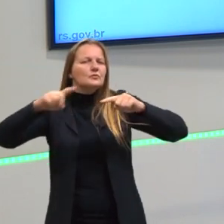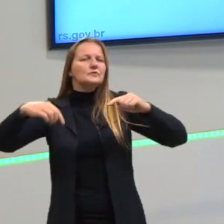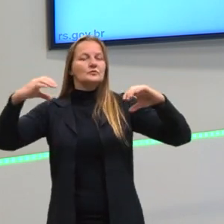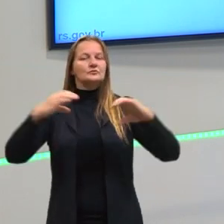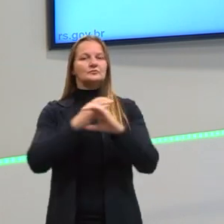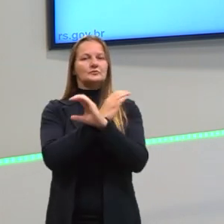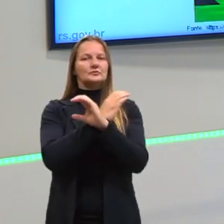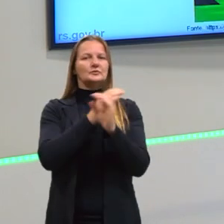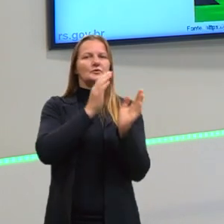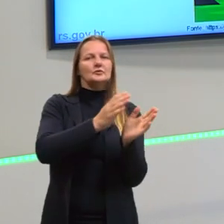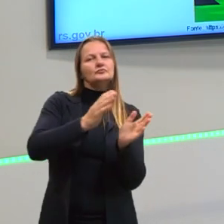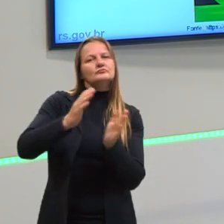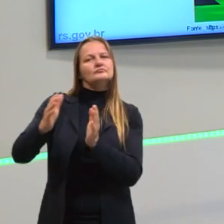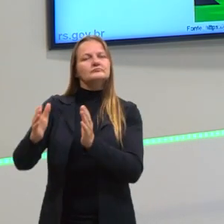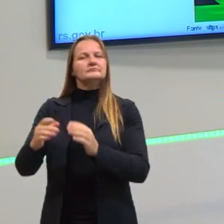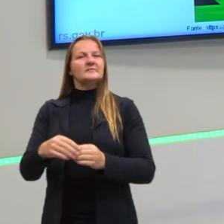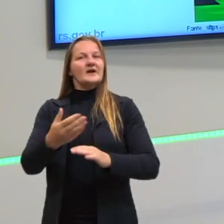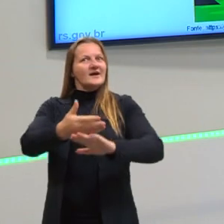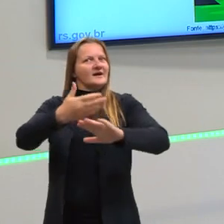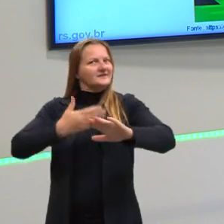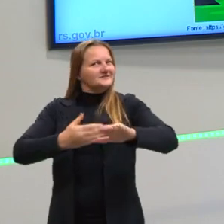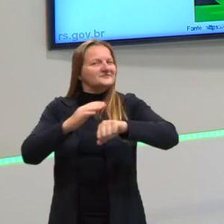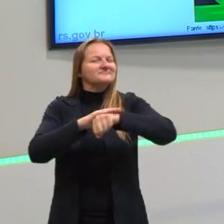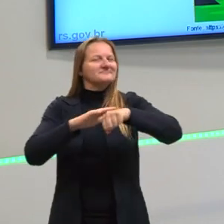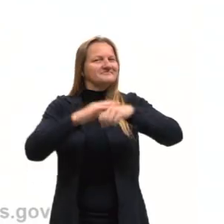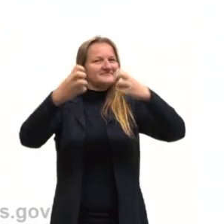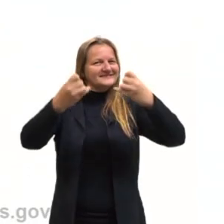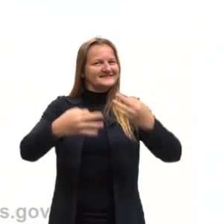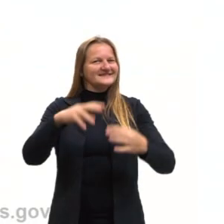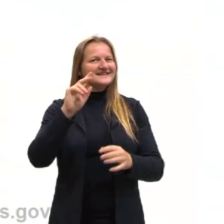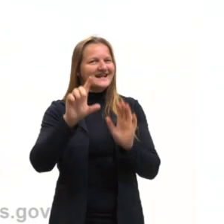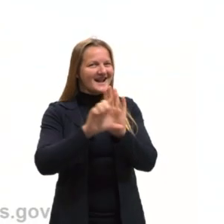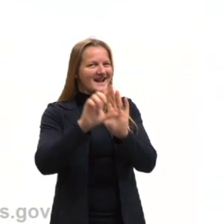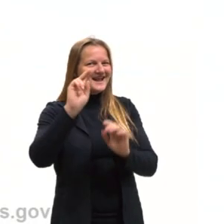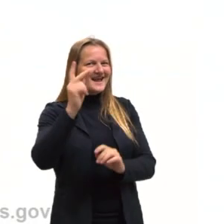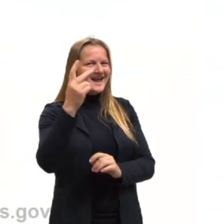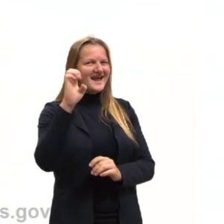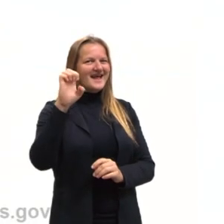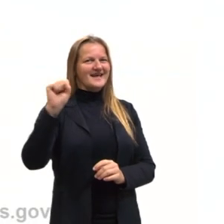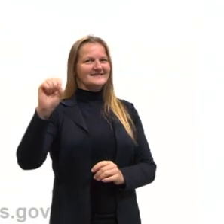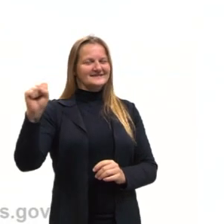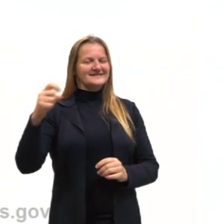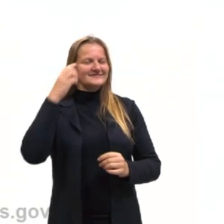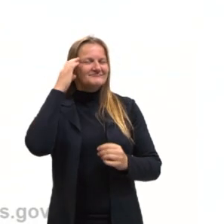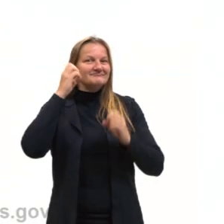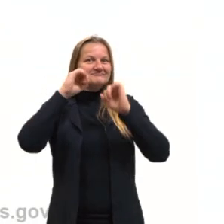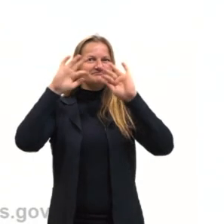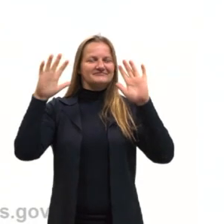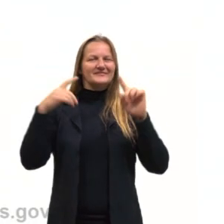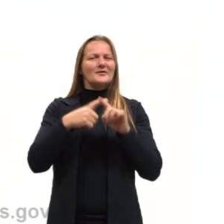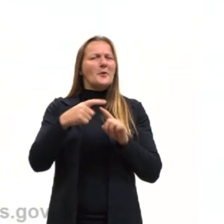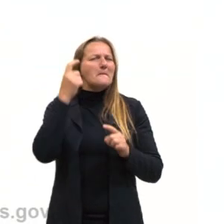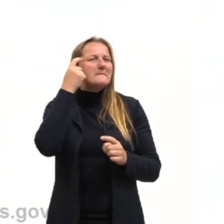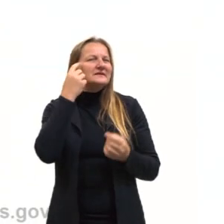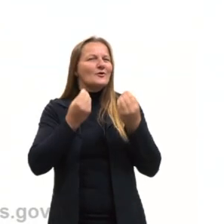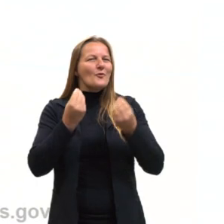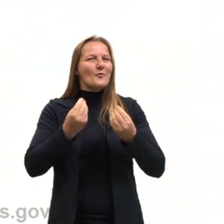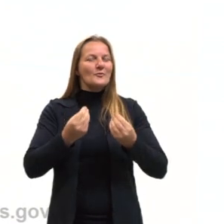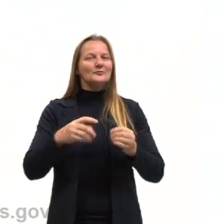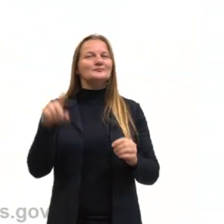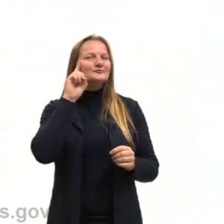etapa antes de falar de lei de resto entendeu o que que é a lei de has Vamos pensar e